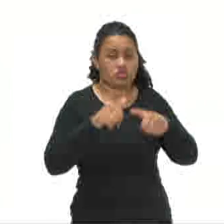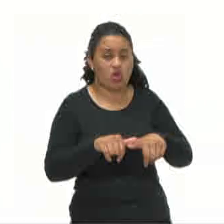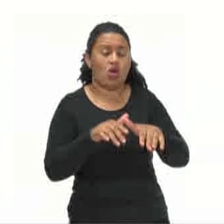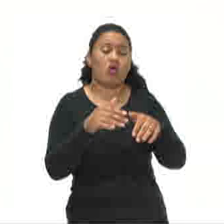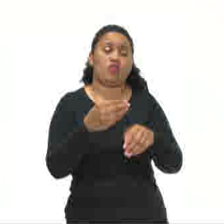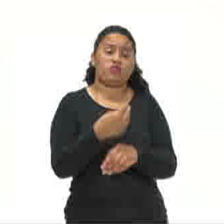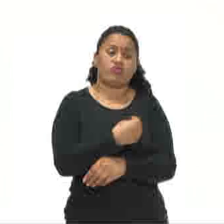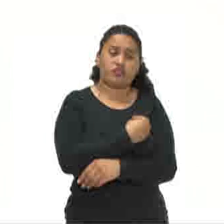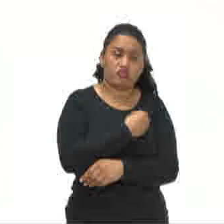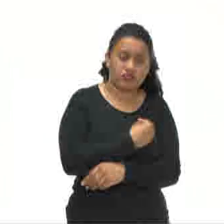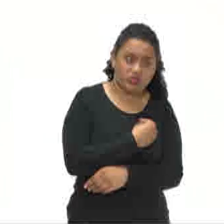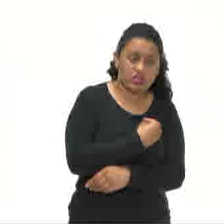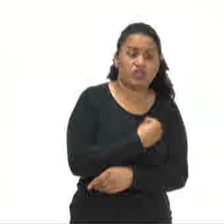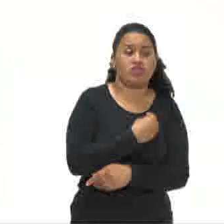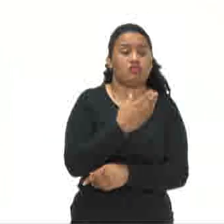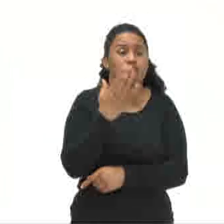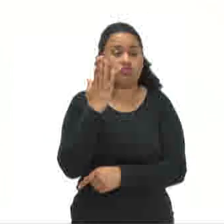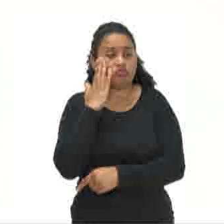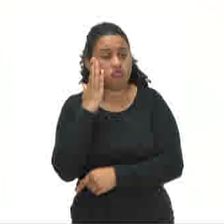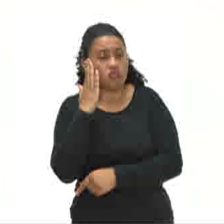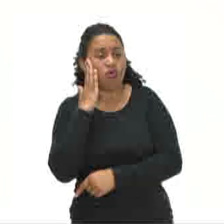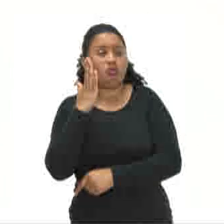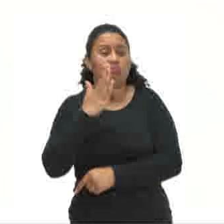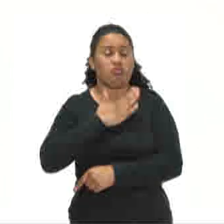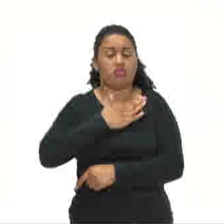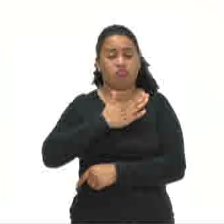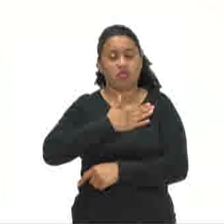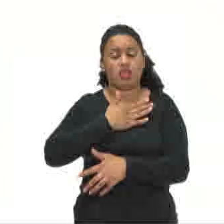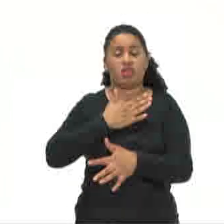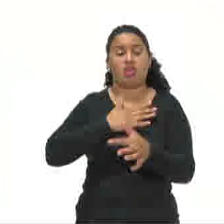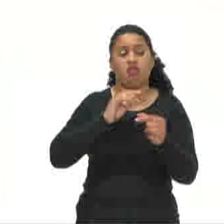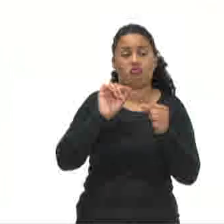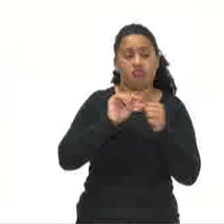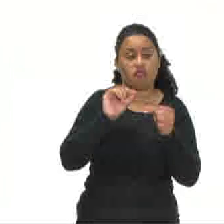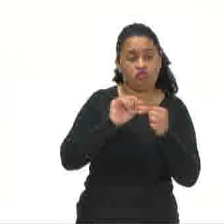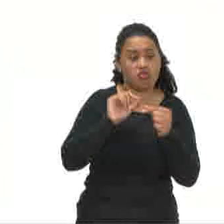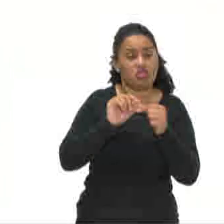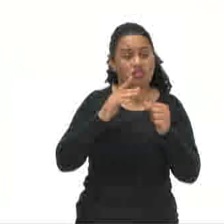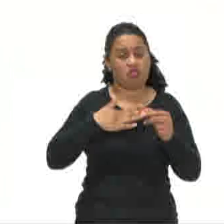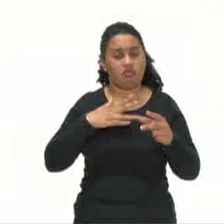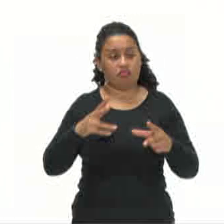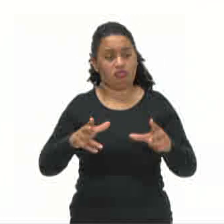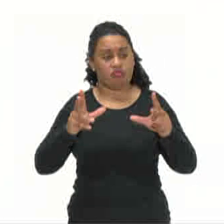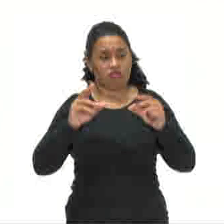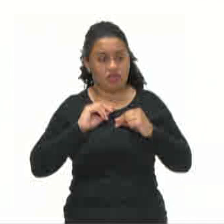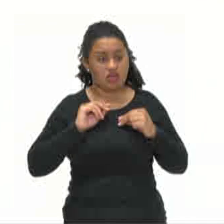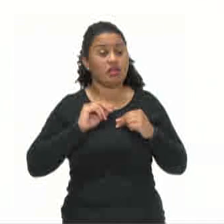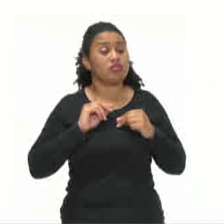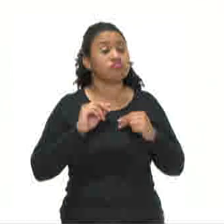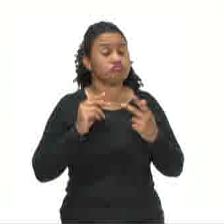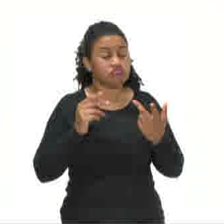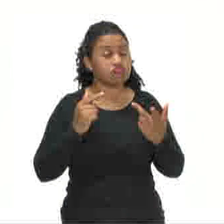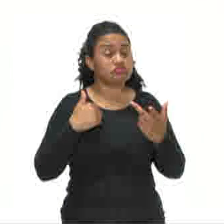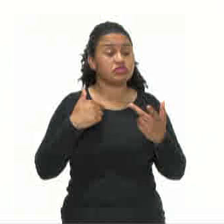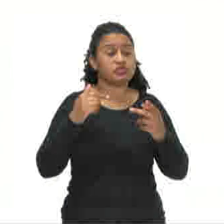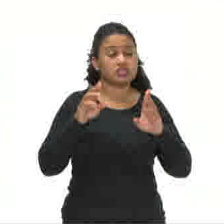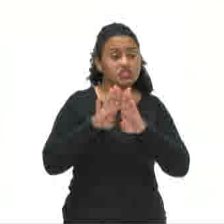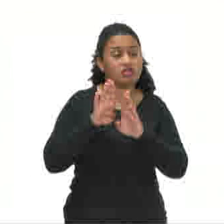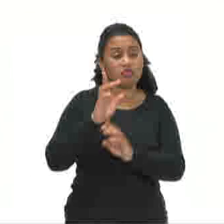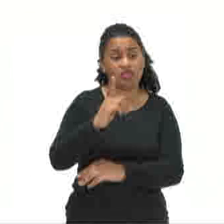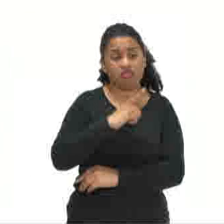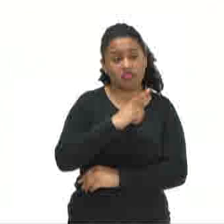fosse escardinchar. Espero que nunca na minha vida tenha escardinchado ninguém. Se o fiz,